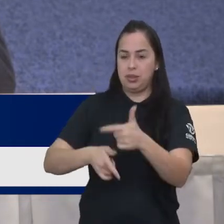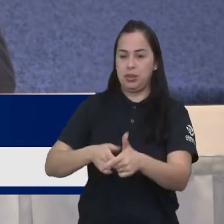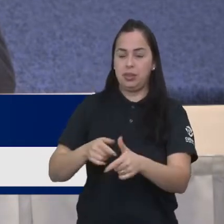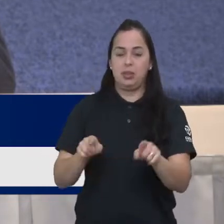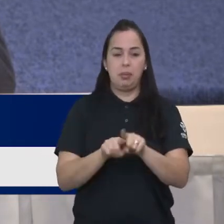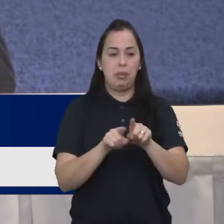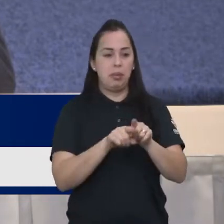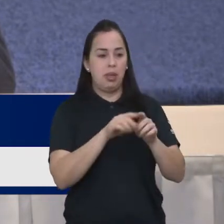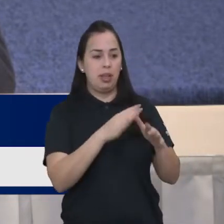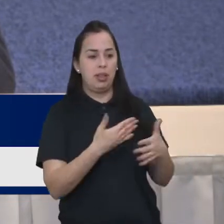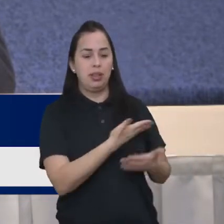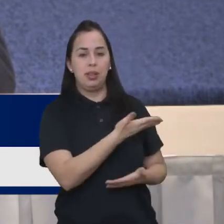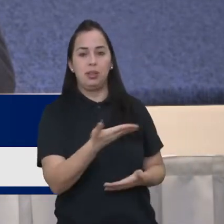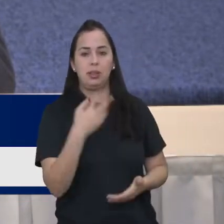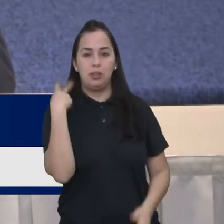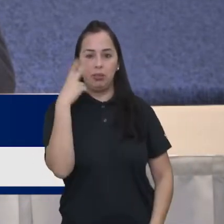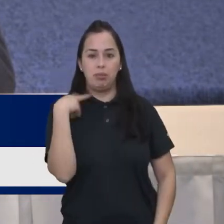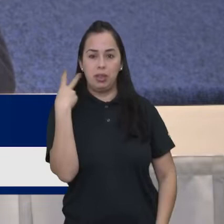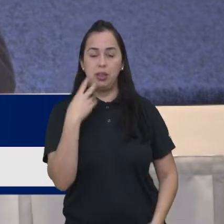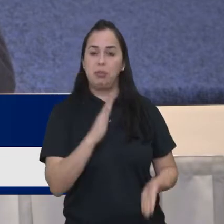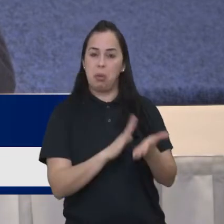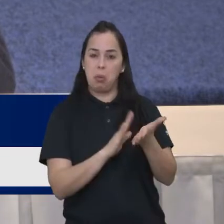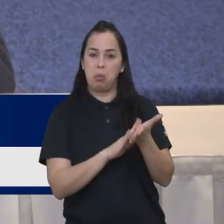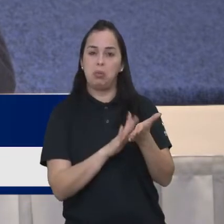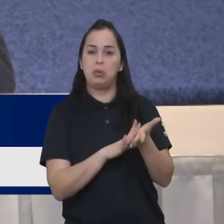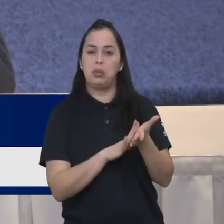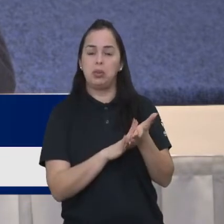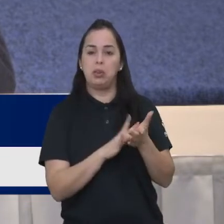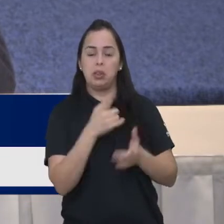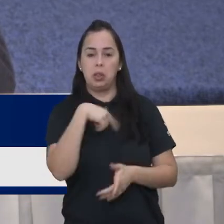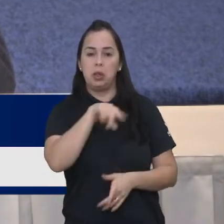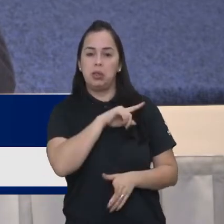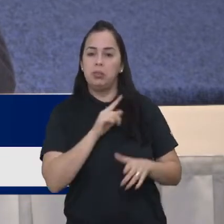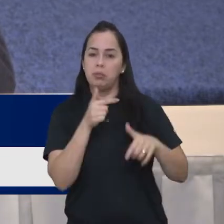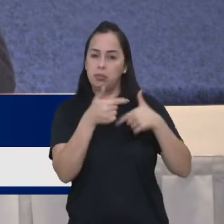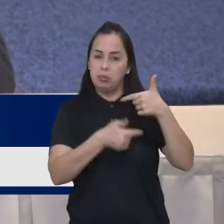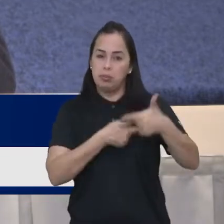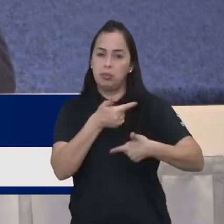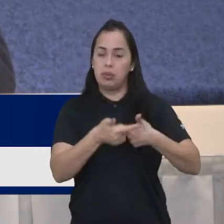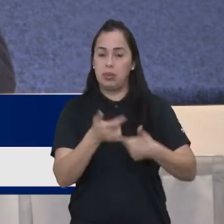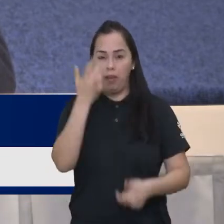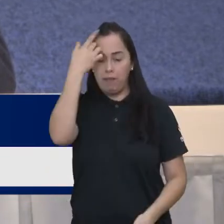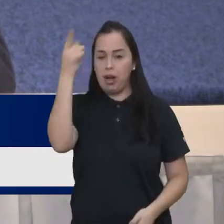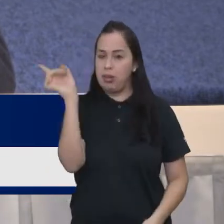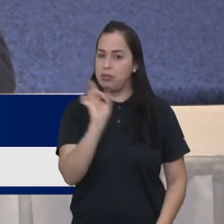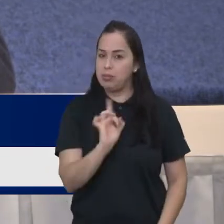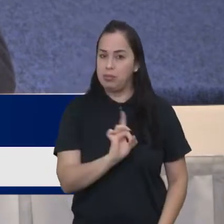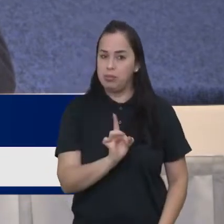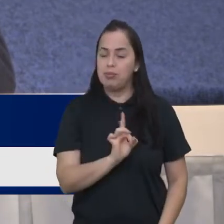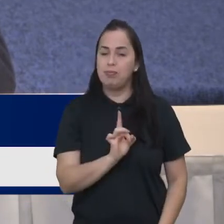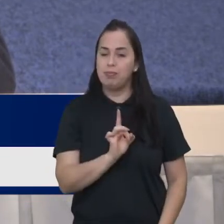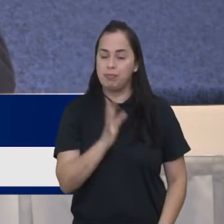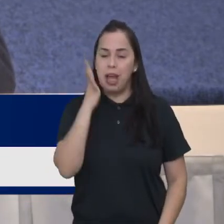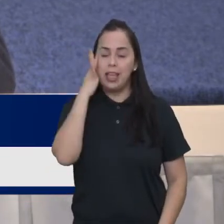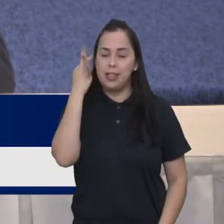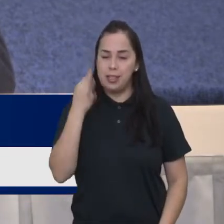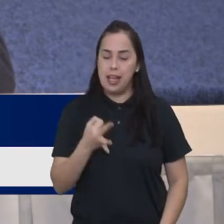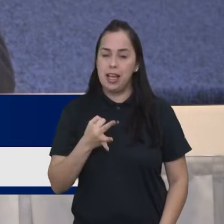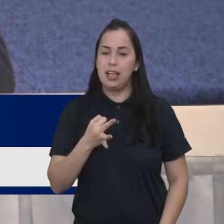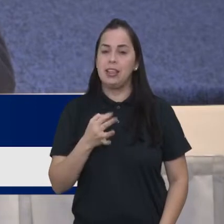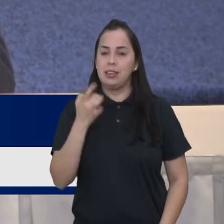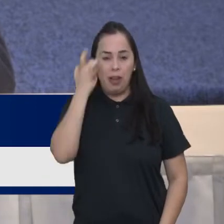parabéns para todos os vereadores que estamos iniciando esse trabalho com muita garra. Não será fácil, com certeza,